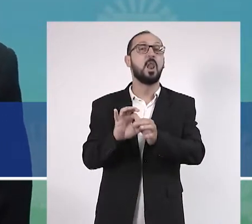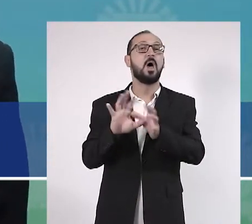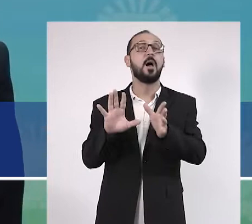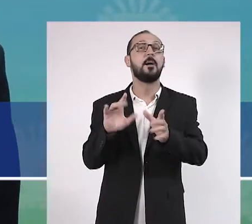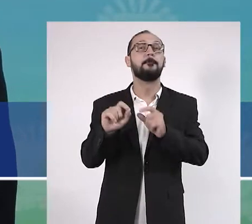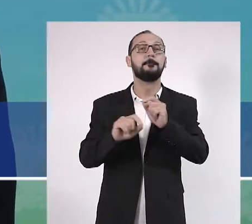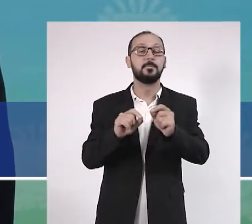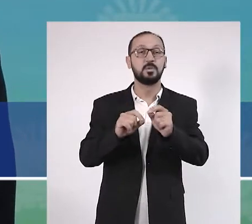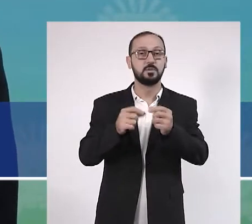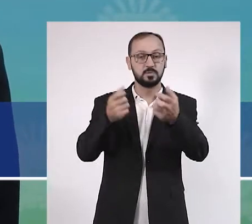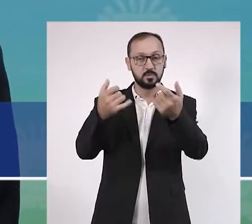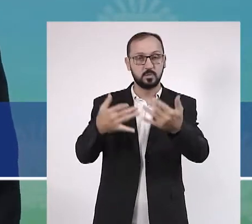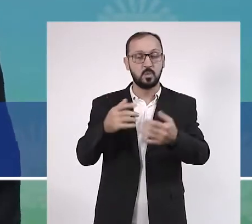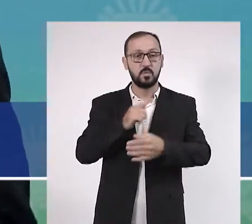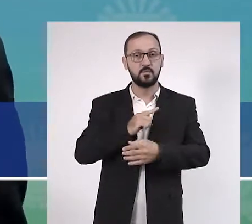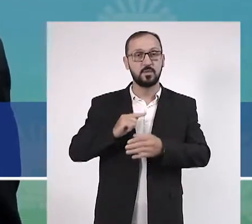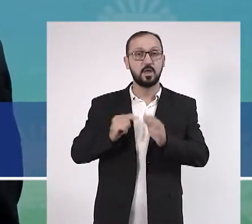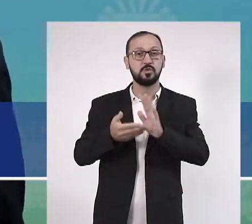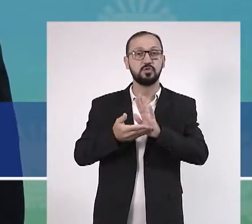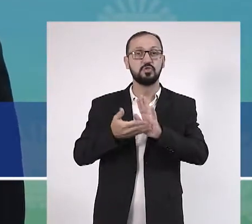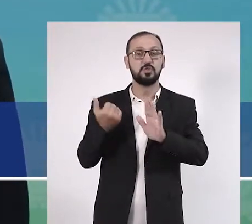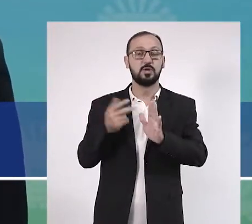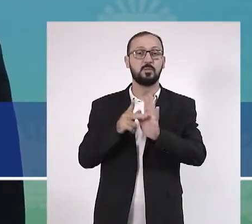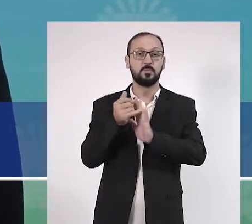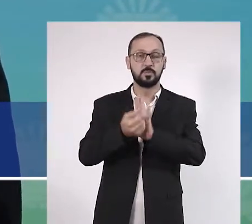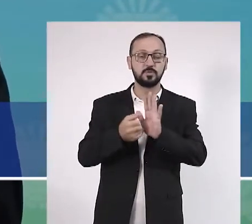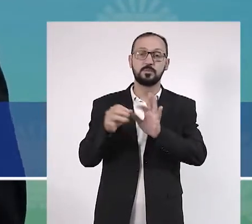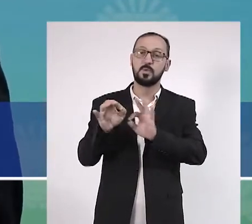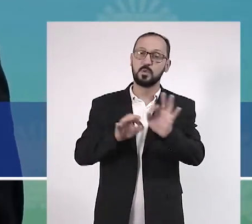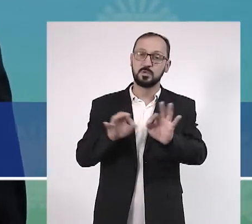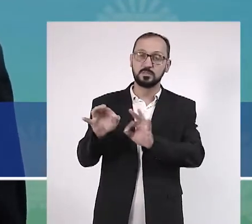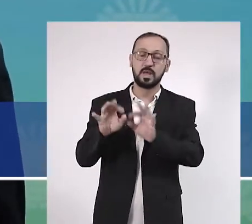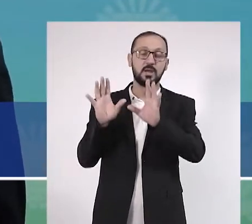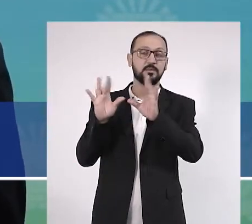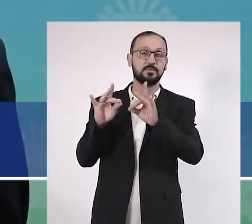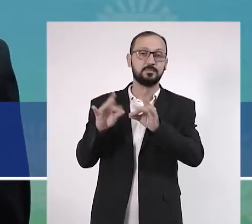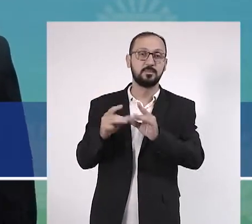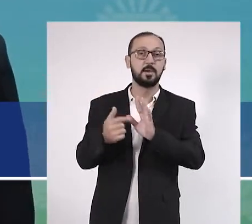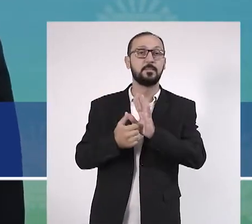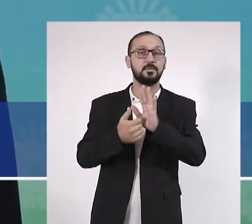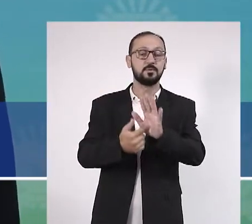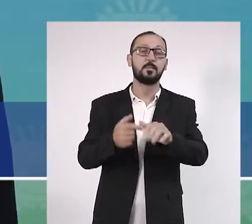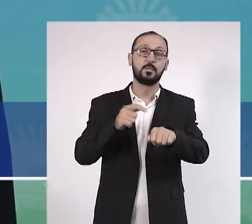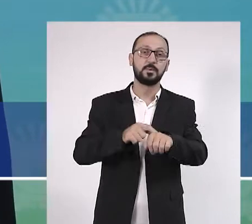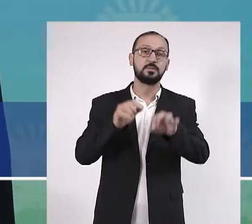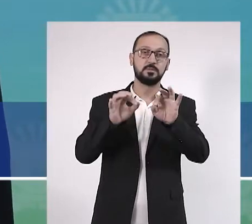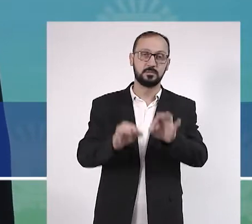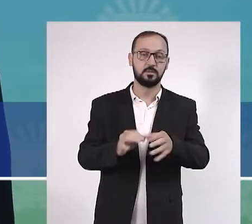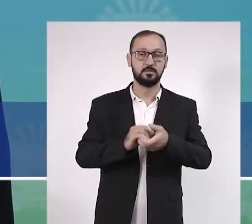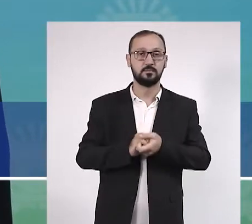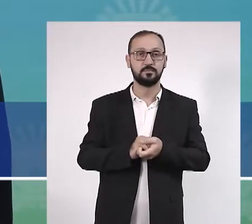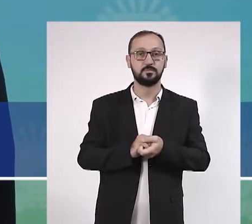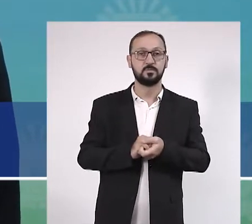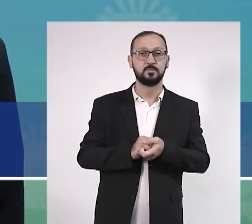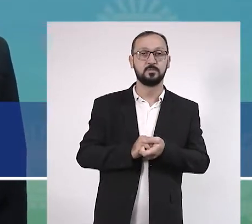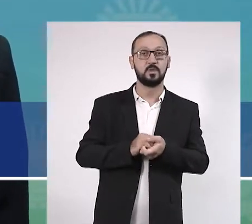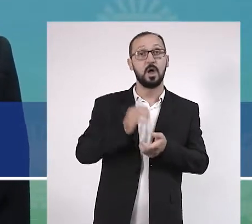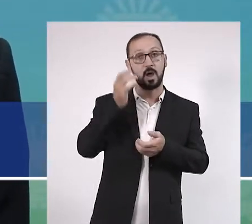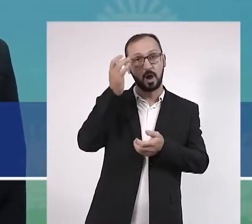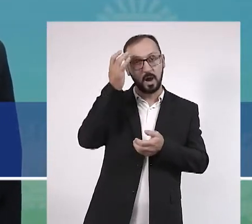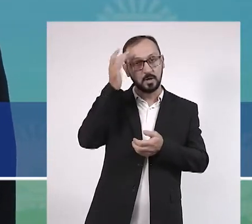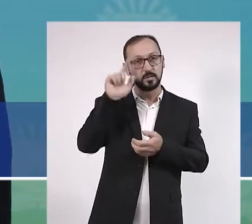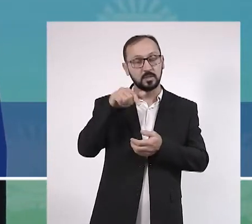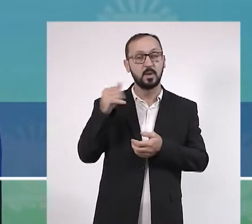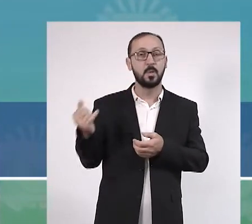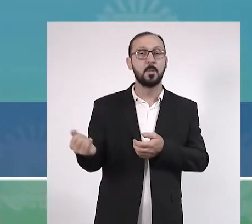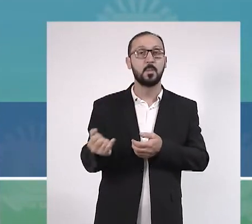conseguiu convencer o governador a retirar o projeto para reorganizar e apresentar no momento oportuno. Então, eu acho que seria uma grande